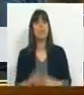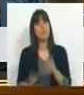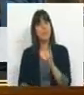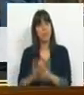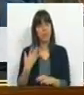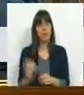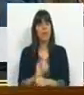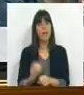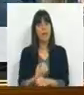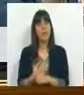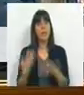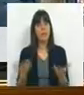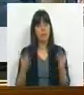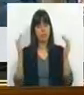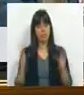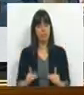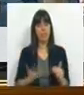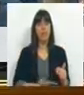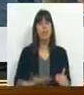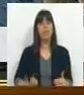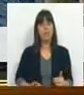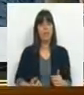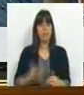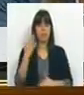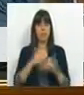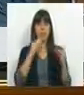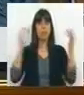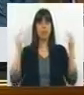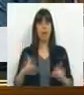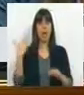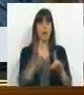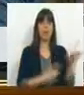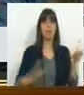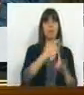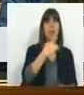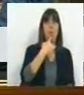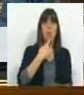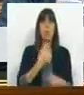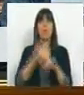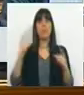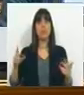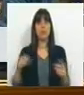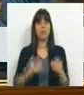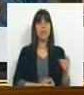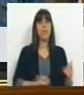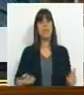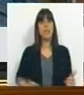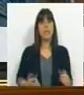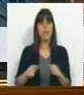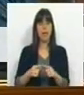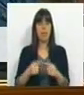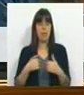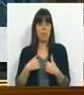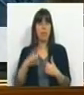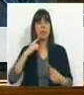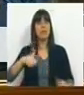criou emprego e baixou o desemprego que tão drasticamente tinha subido. E porque o flagelo do desemprego é para